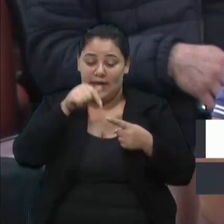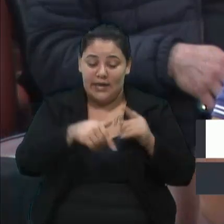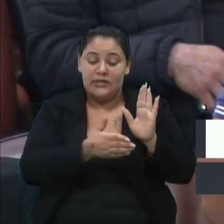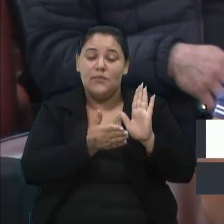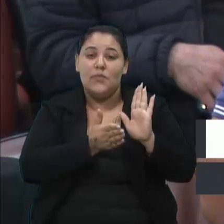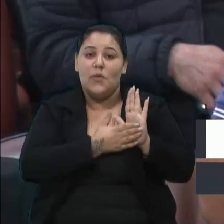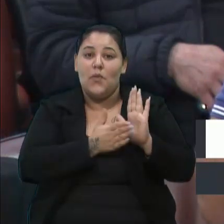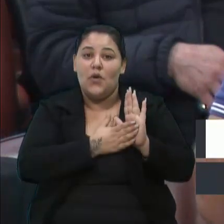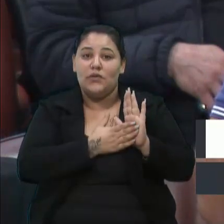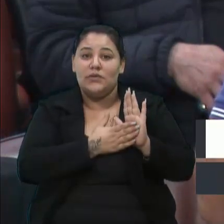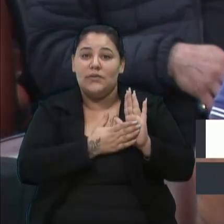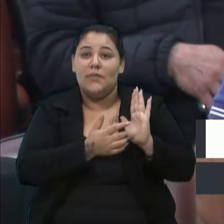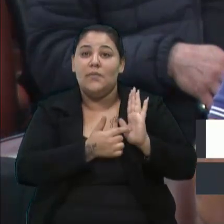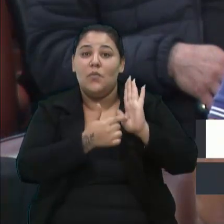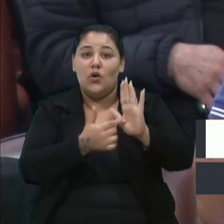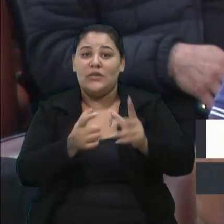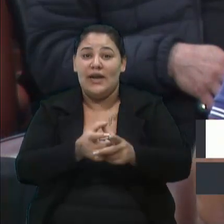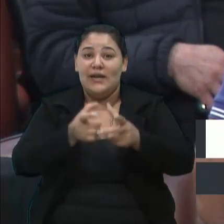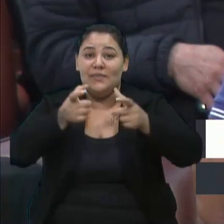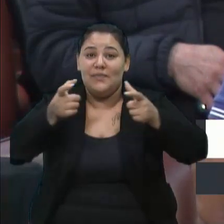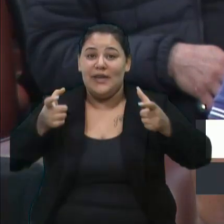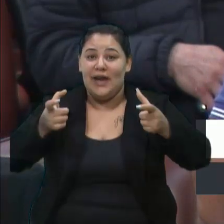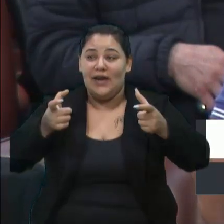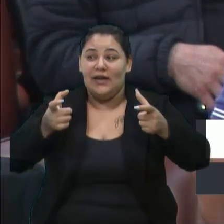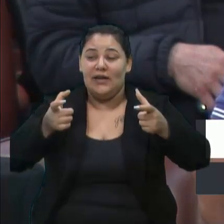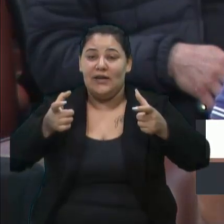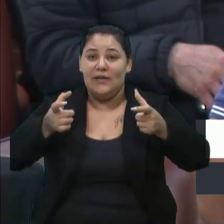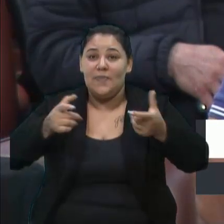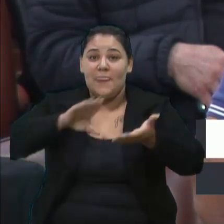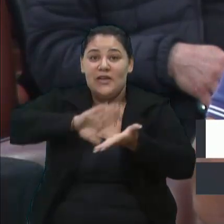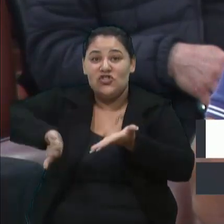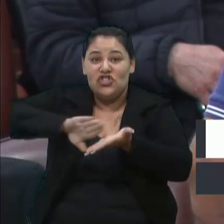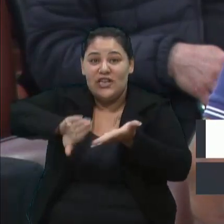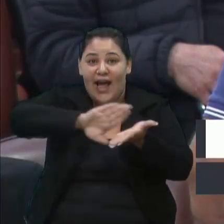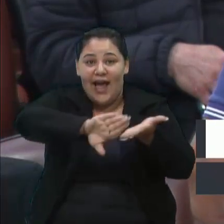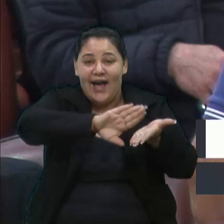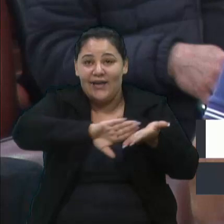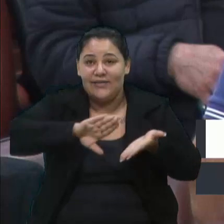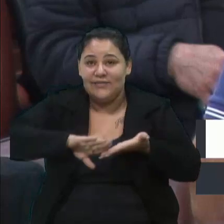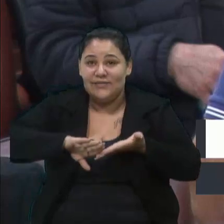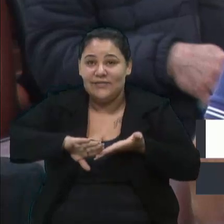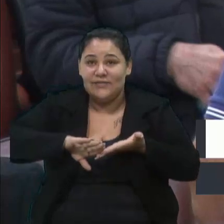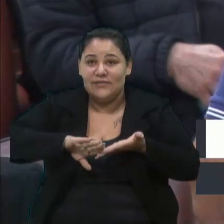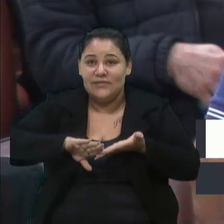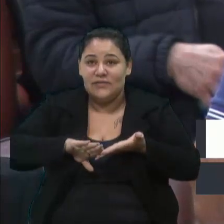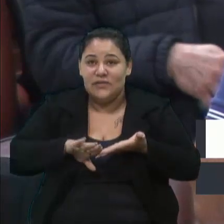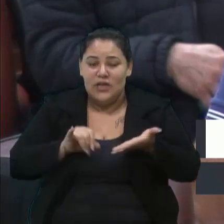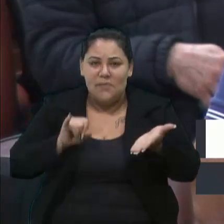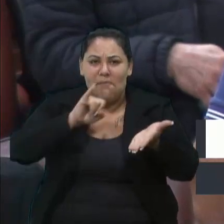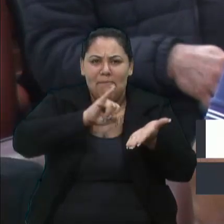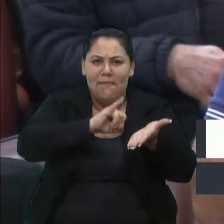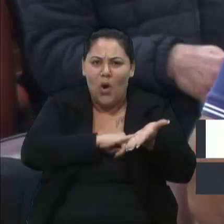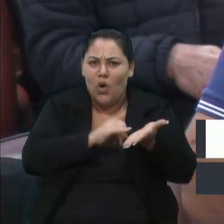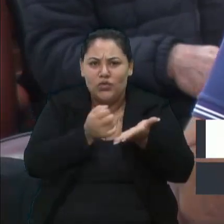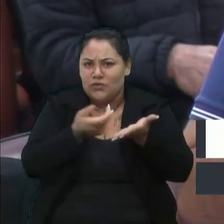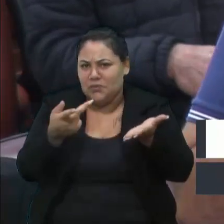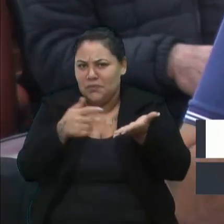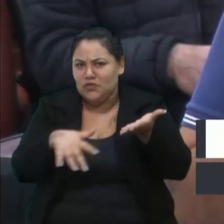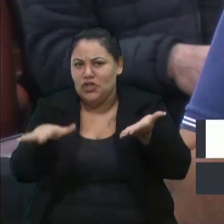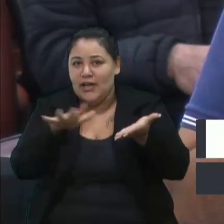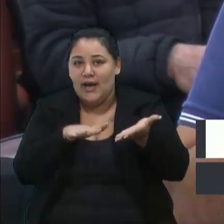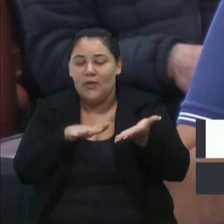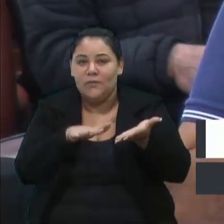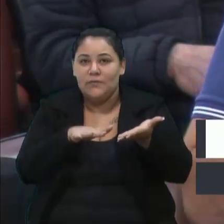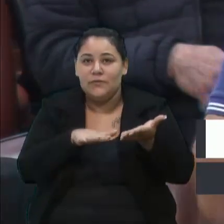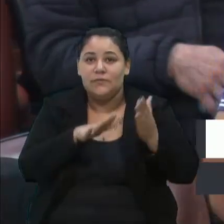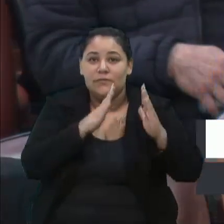ela Visa ampliar a imunidade tributária de tempos de templos religiosos e vai muito